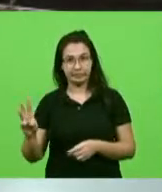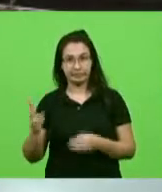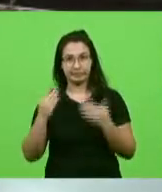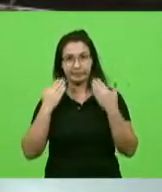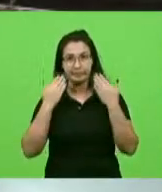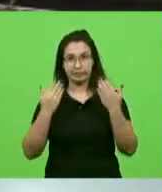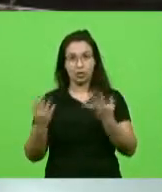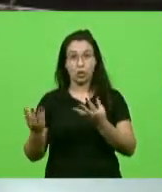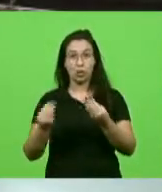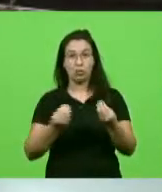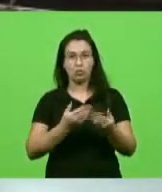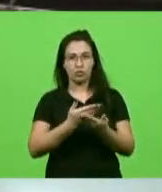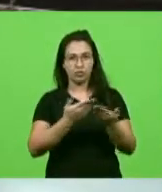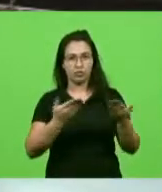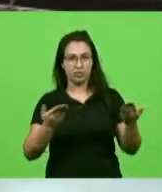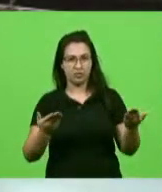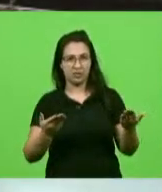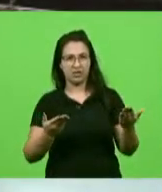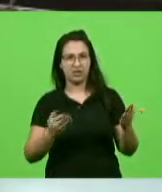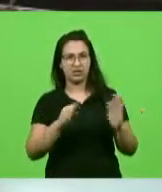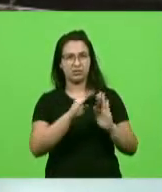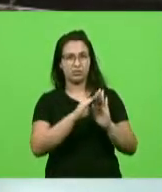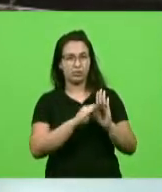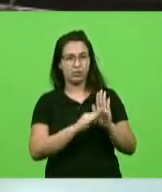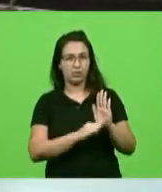muitos deles de grande